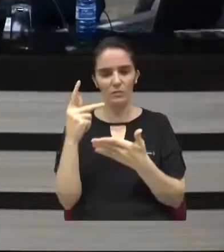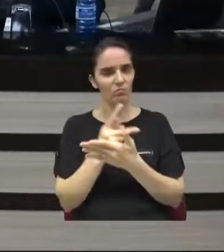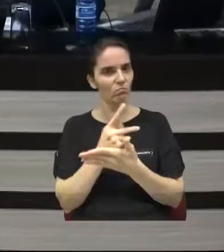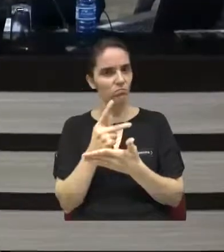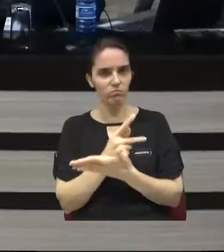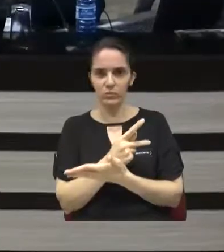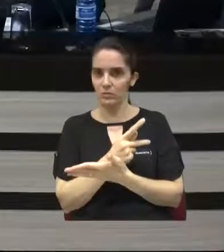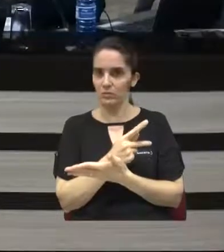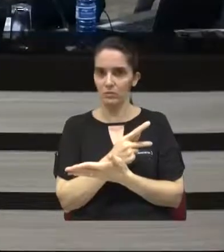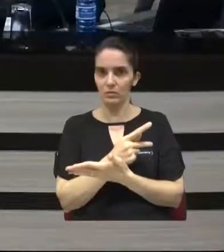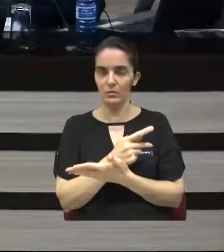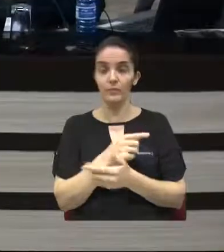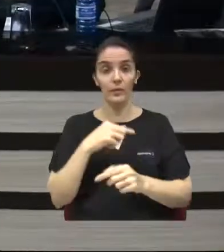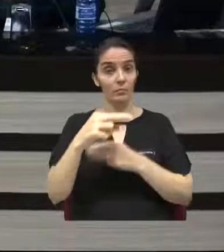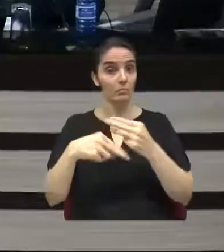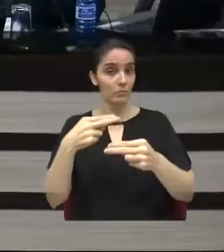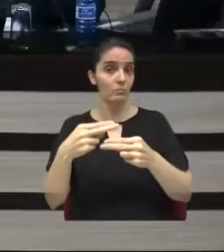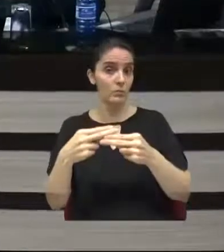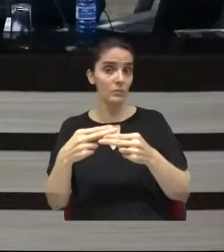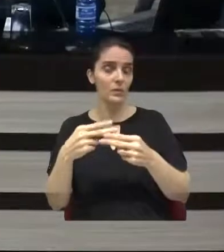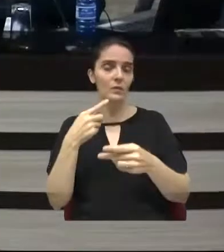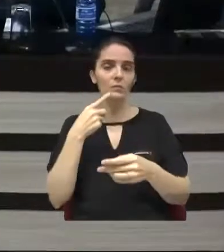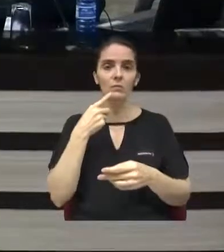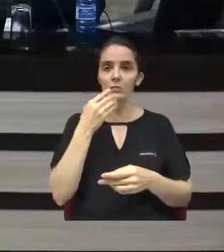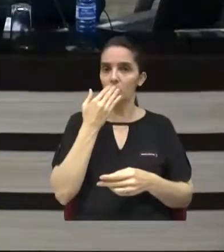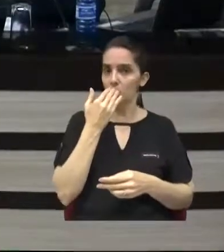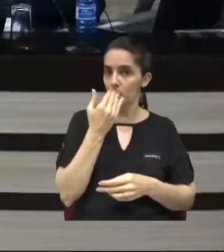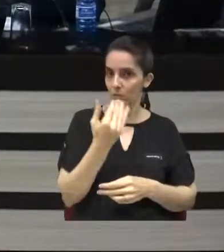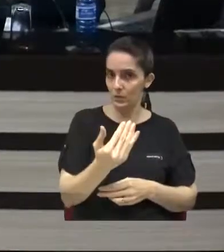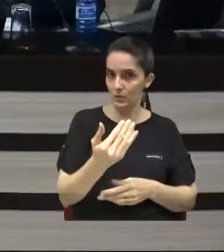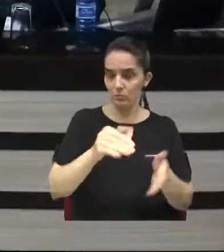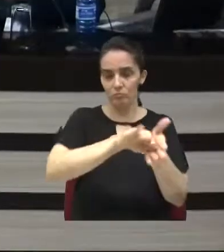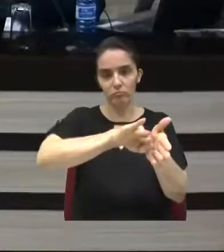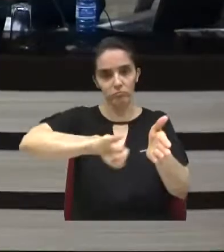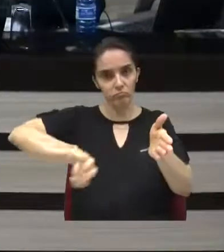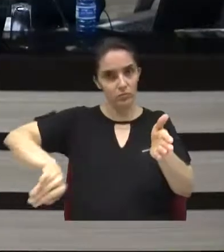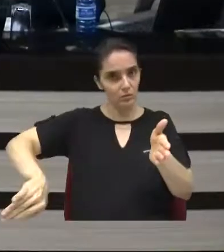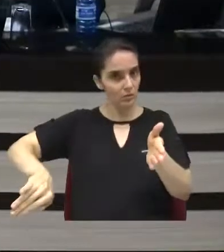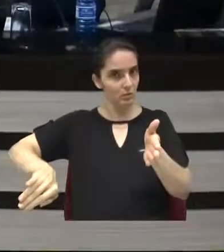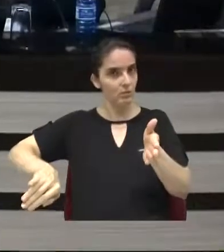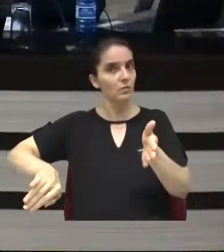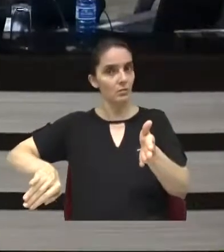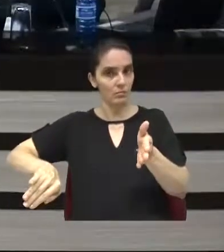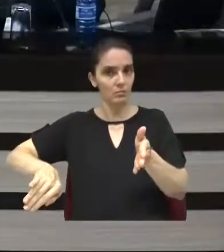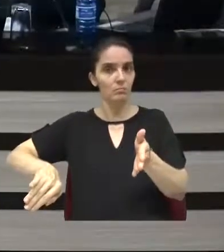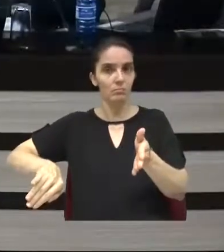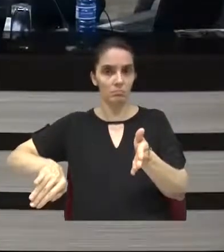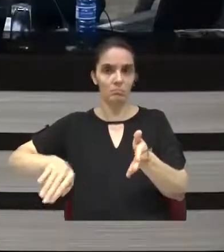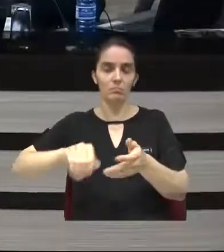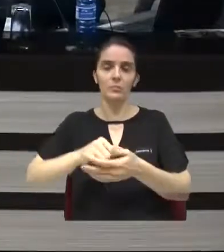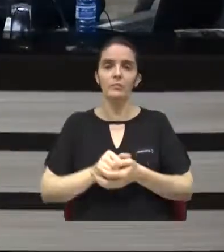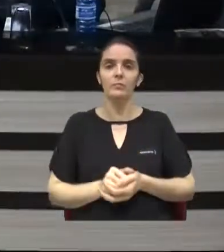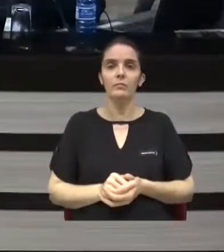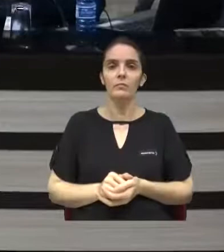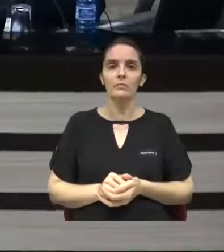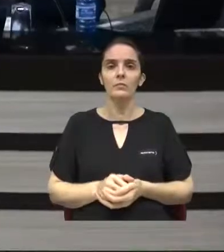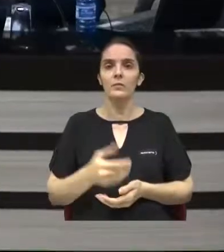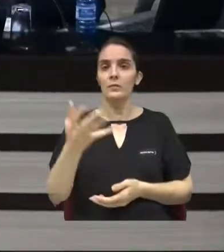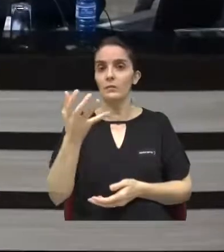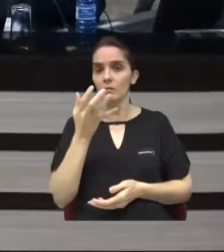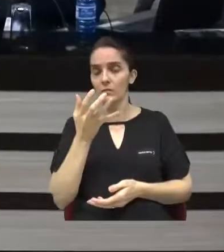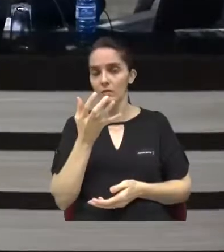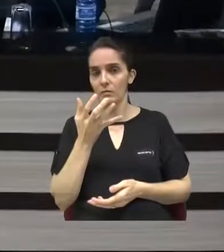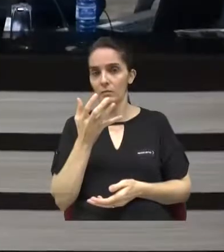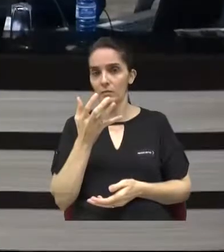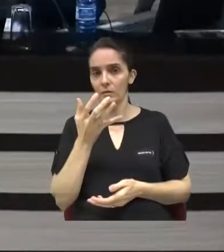com vosso pronto atendimento, peço deferimento por ser essa medida que visa impedir irreparável dano